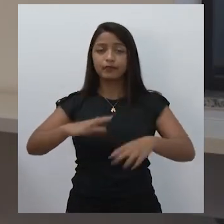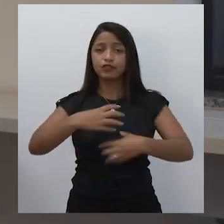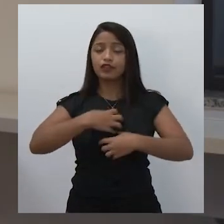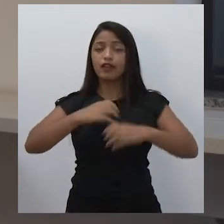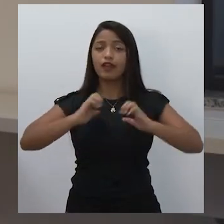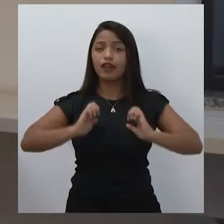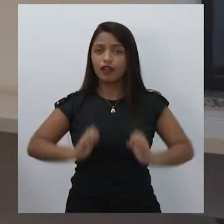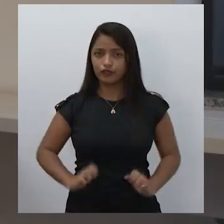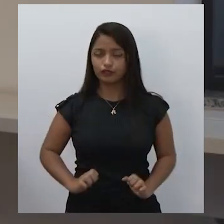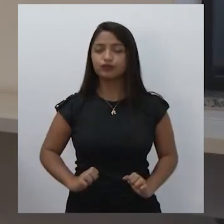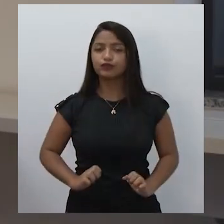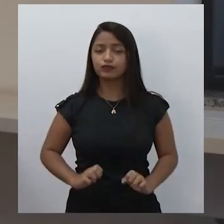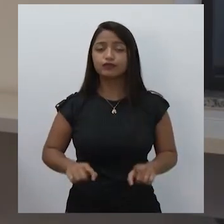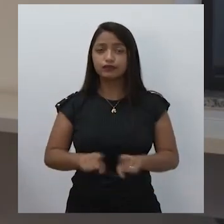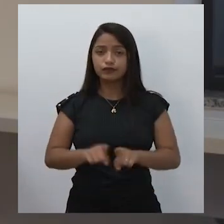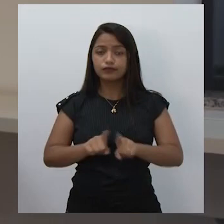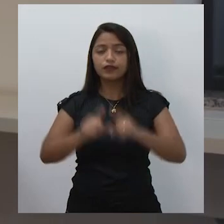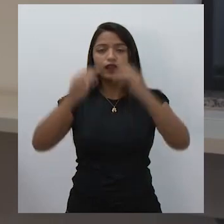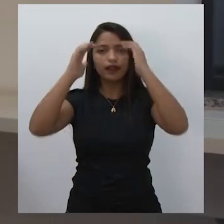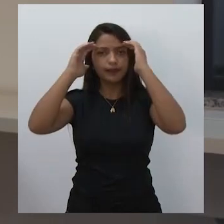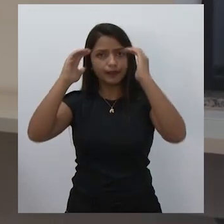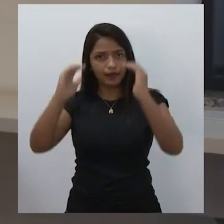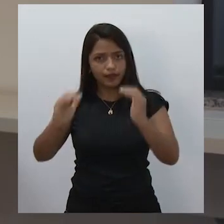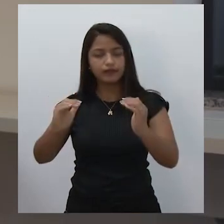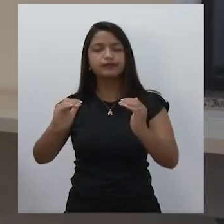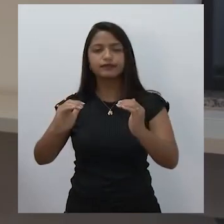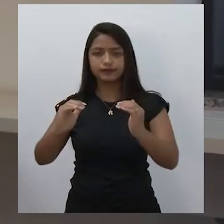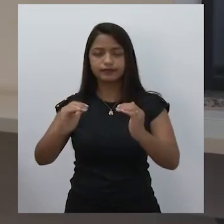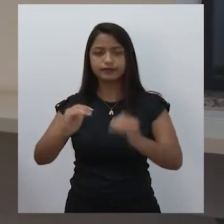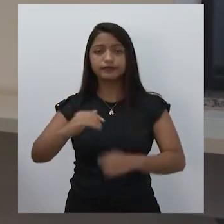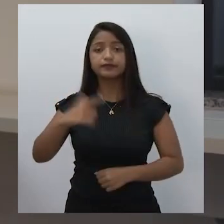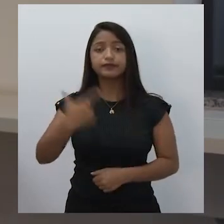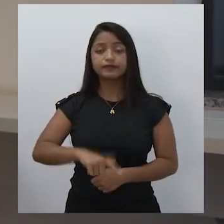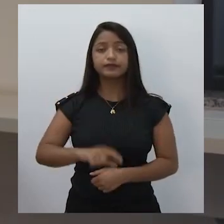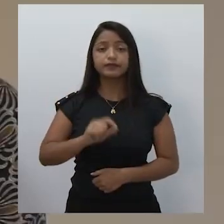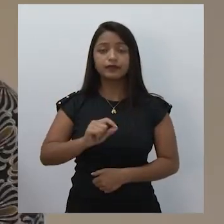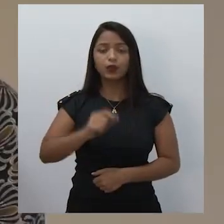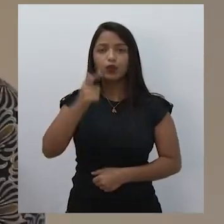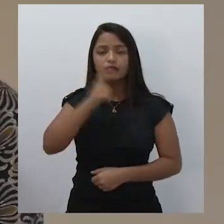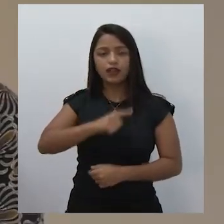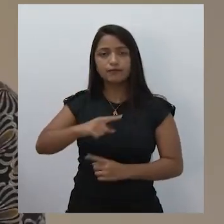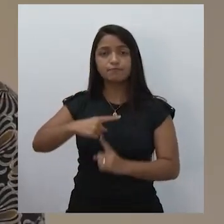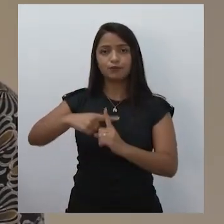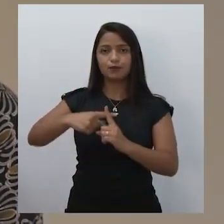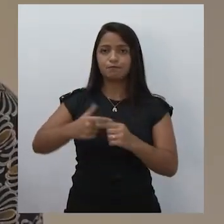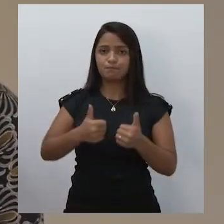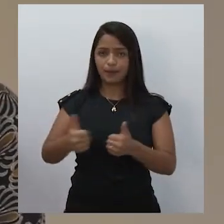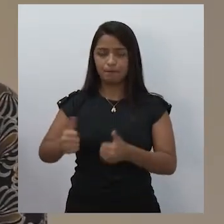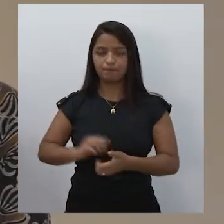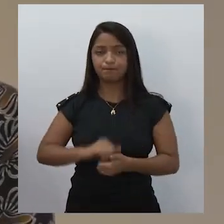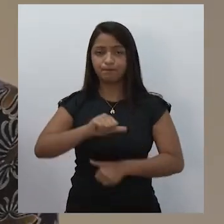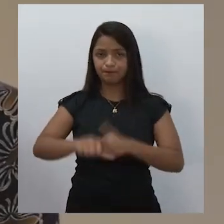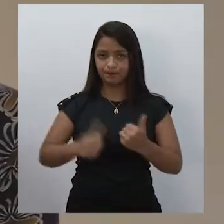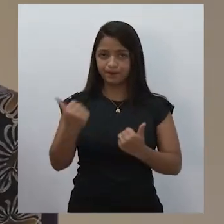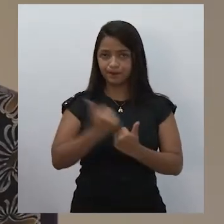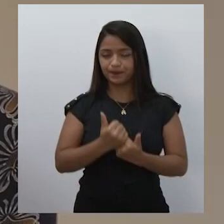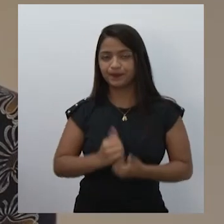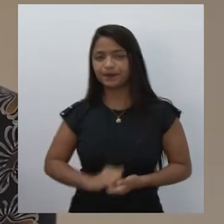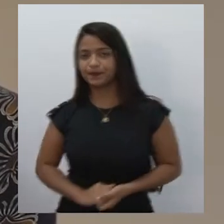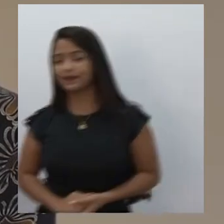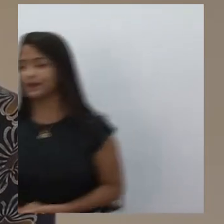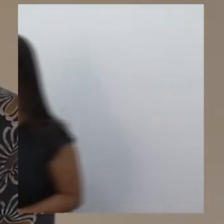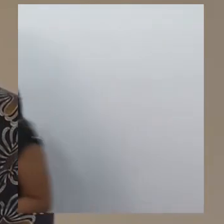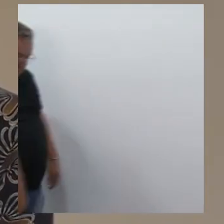Que seja respeitosa, que seja propositiva. A sétima competência, ela